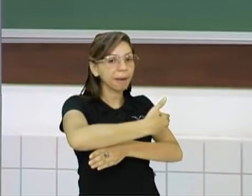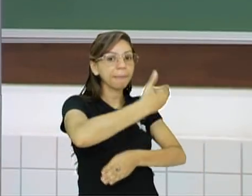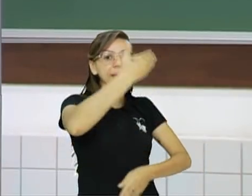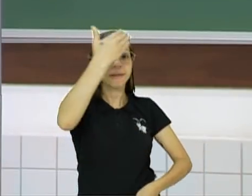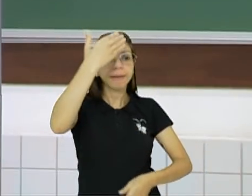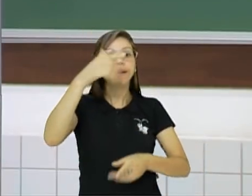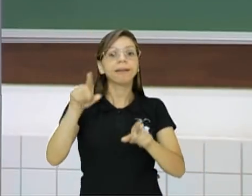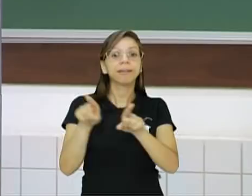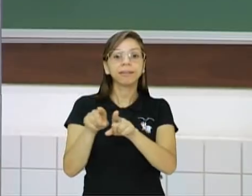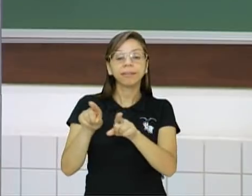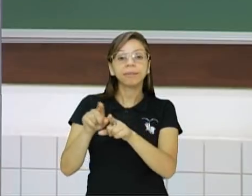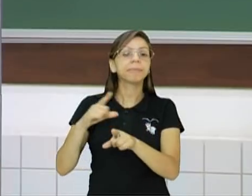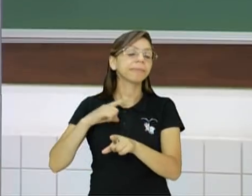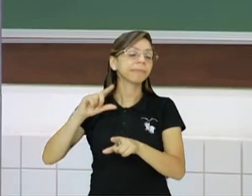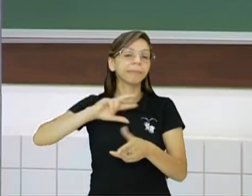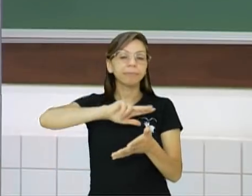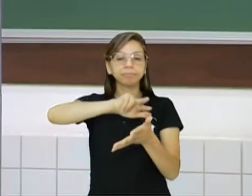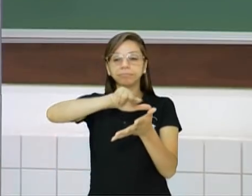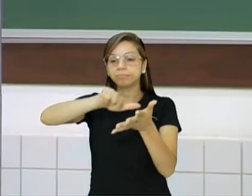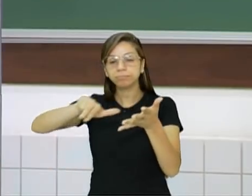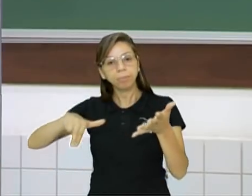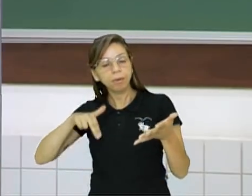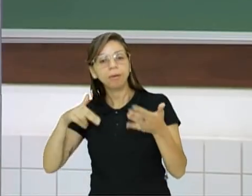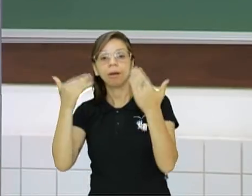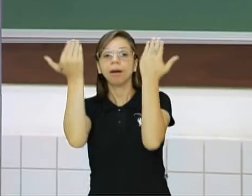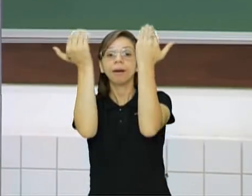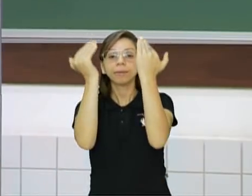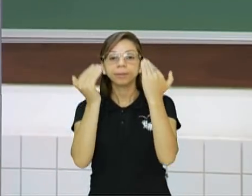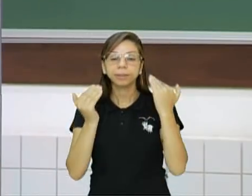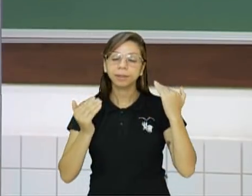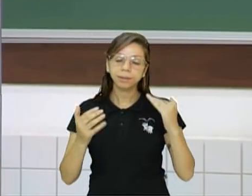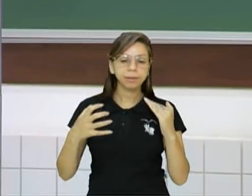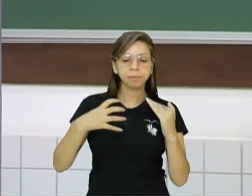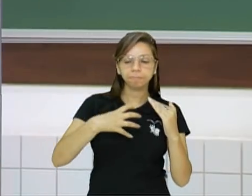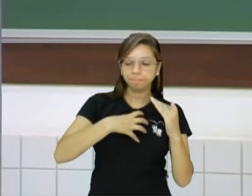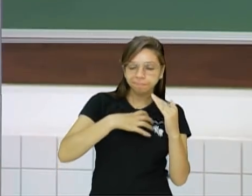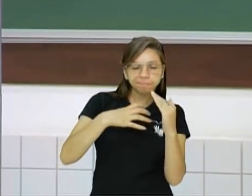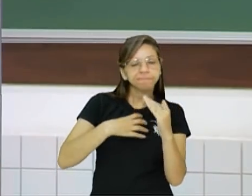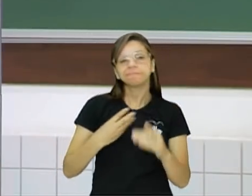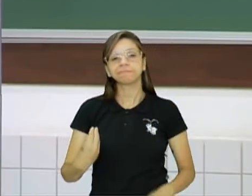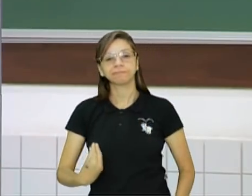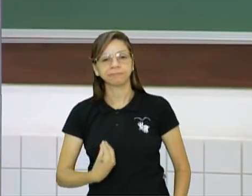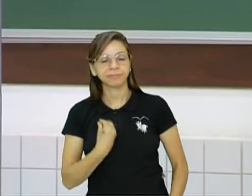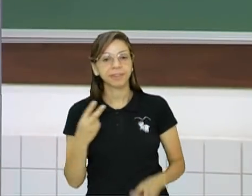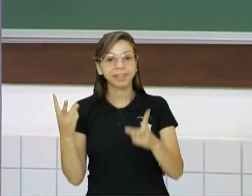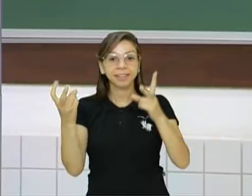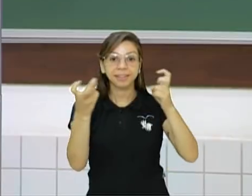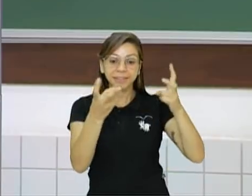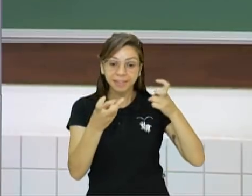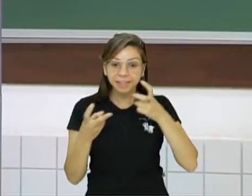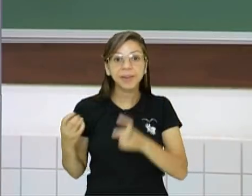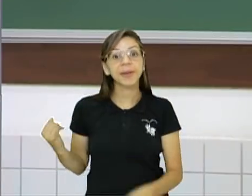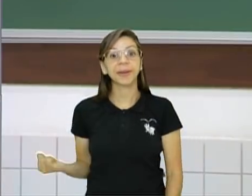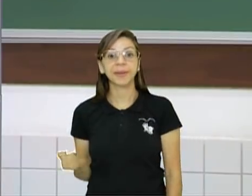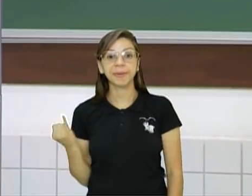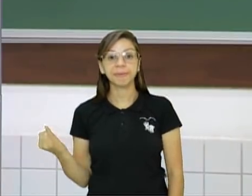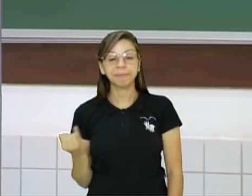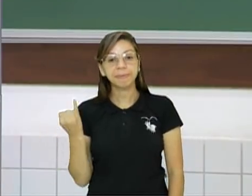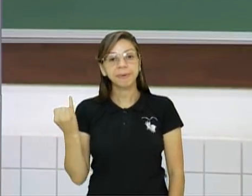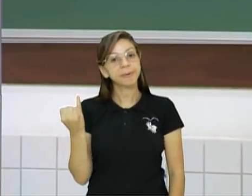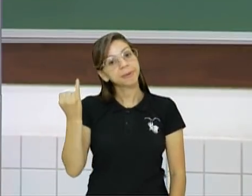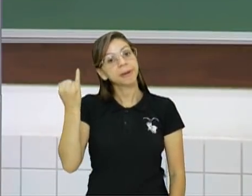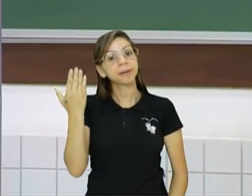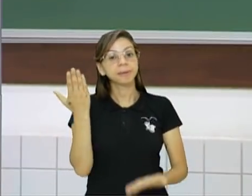vaso que tenha na sua casa. Analise todas as formas que existem para você perceber a importância de nós